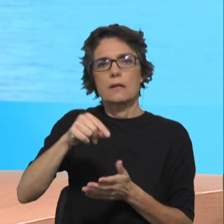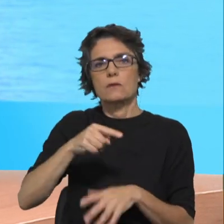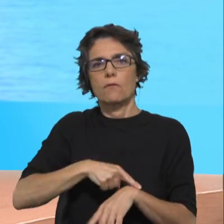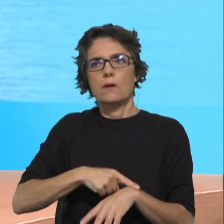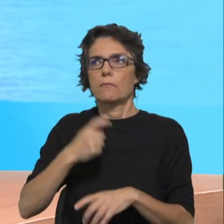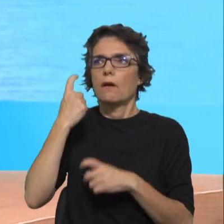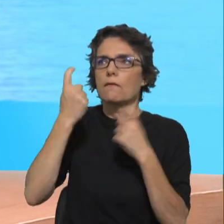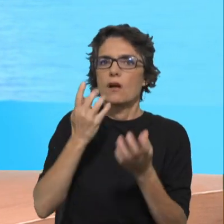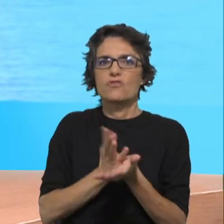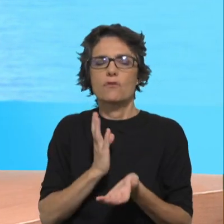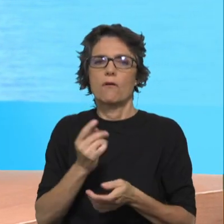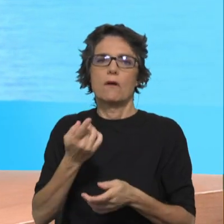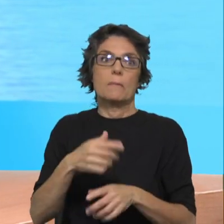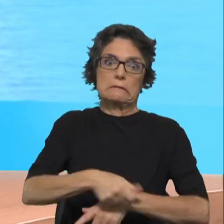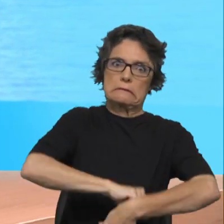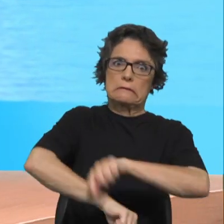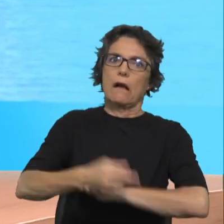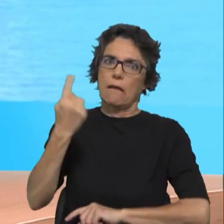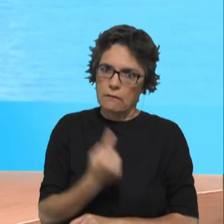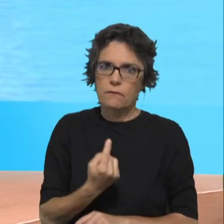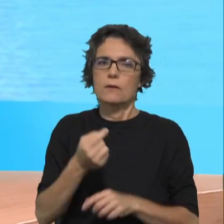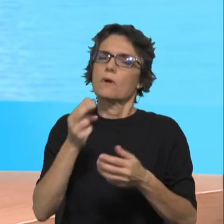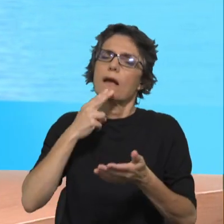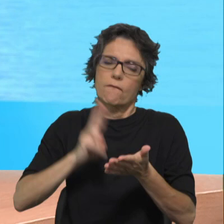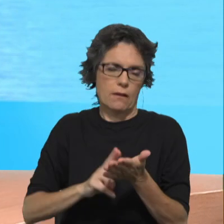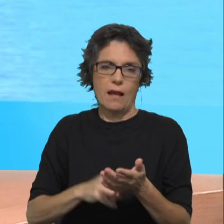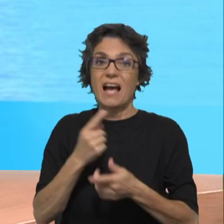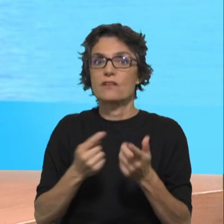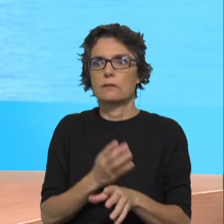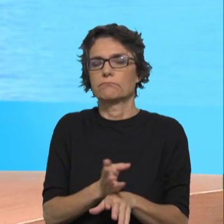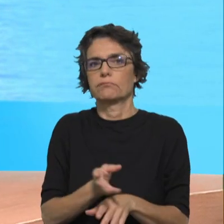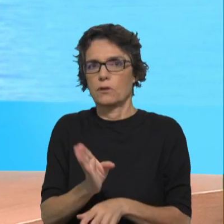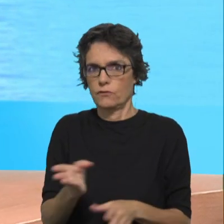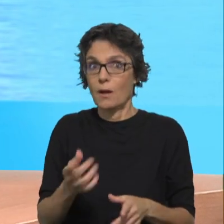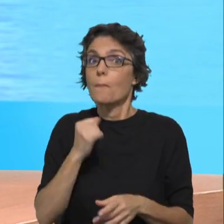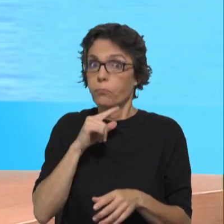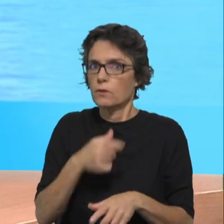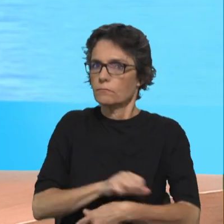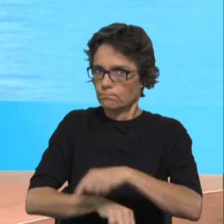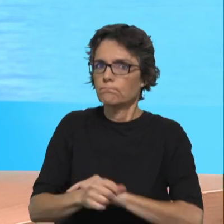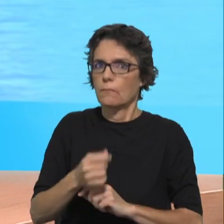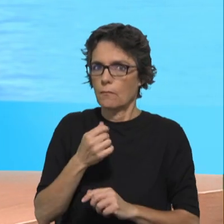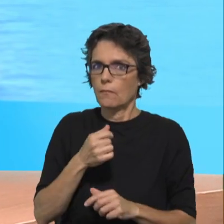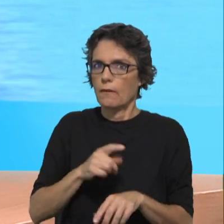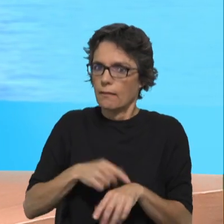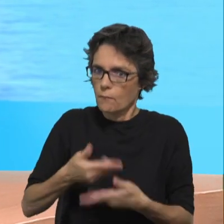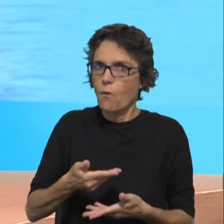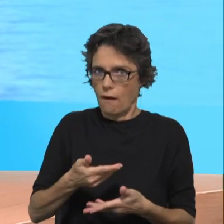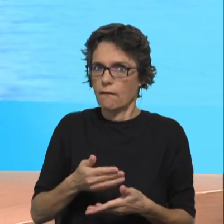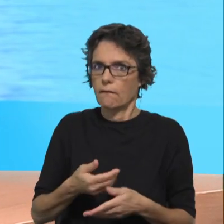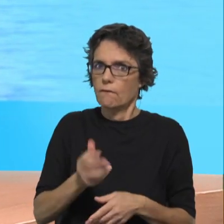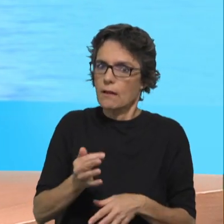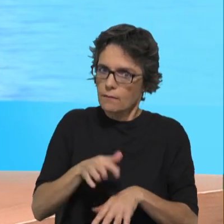é o tempo da ação e, porventura, em alguns casos já vamos tarde, mas ainda é possível. Agora, não podemos ficar